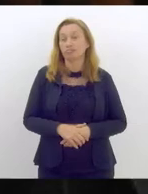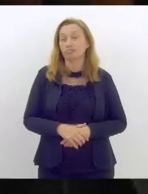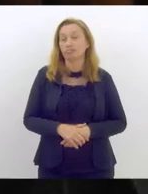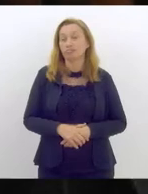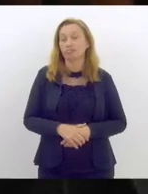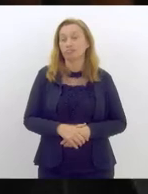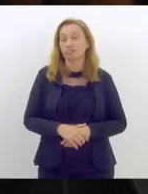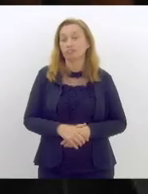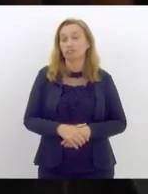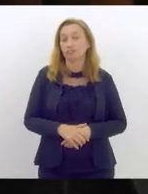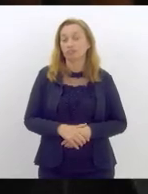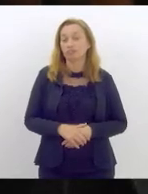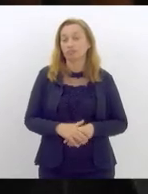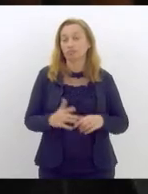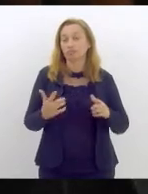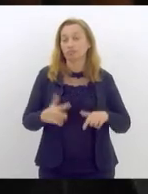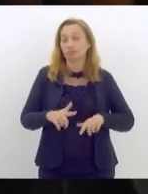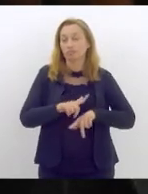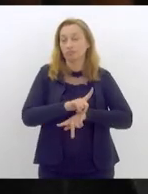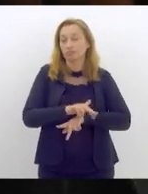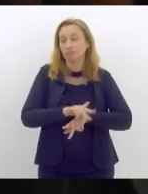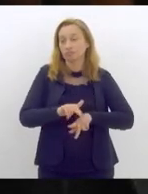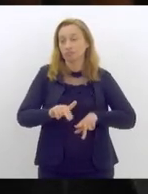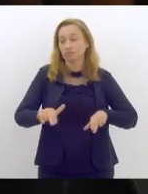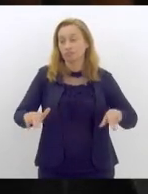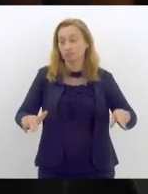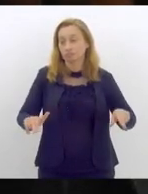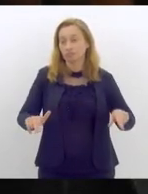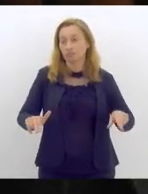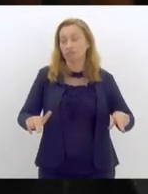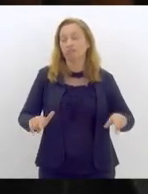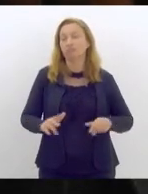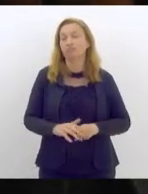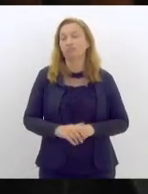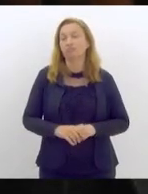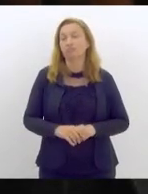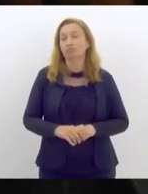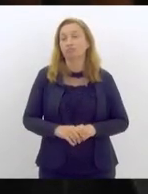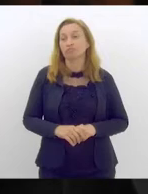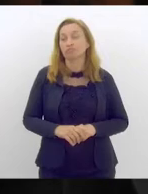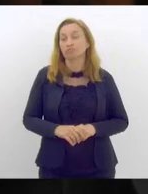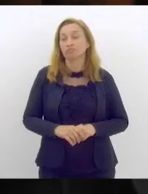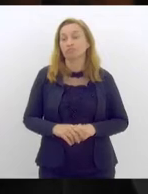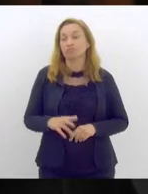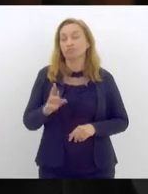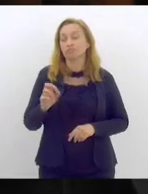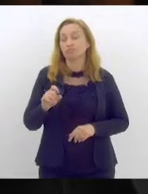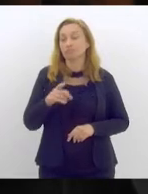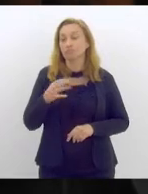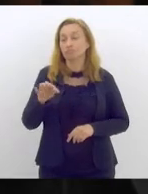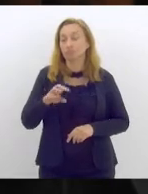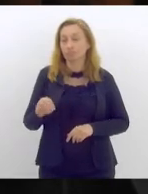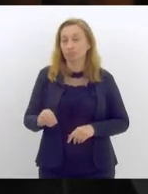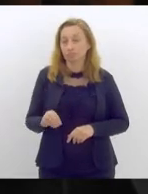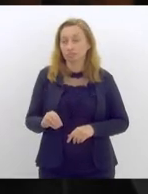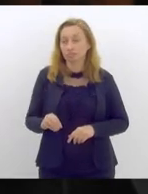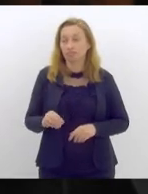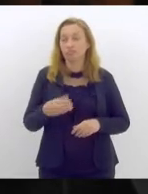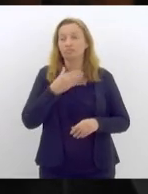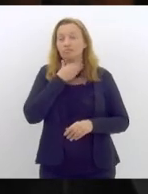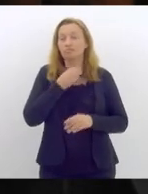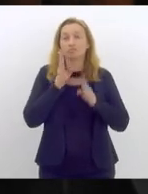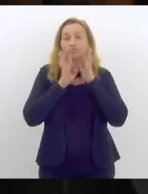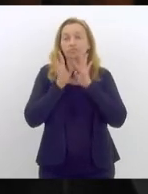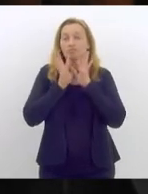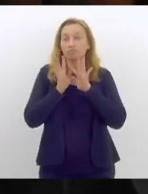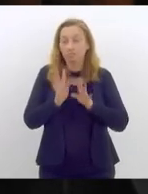um ambiente polarizado em ambiente muito polarizado erradicalizado as fakes News